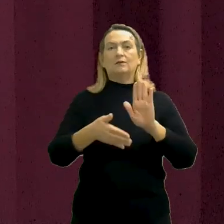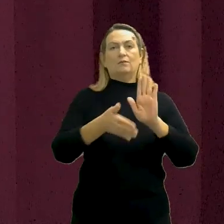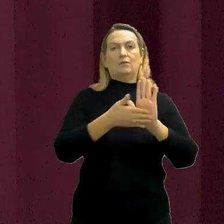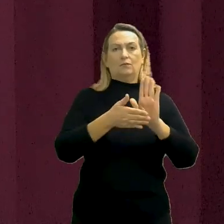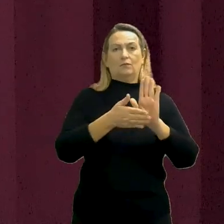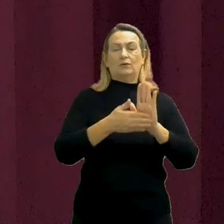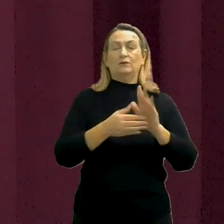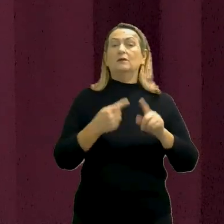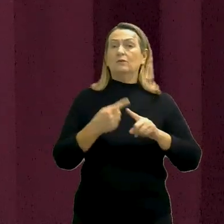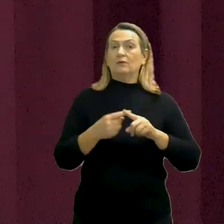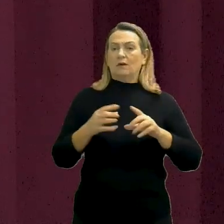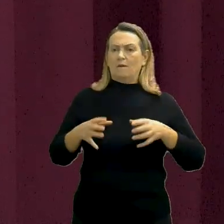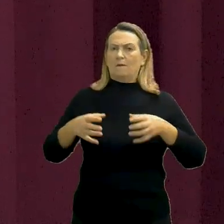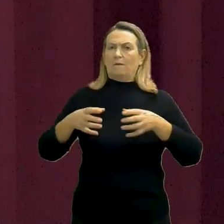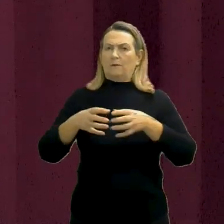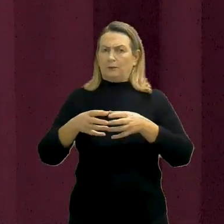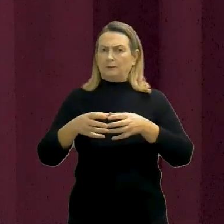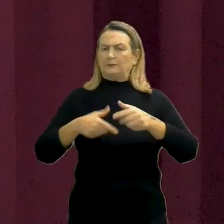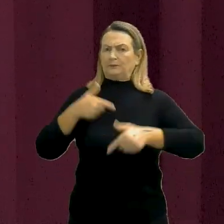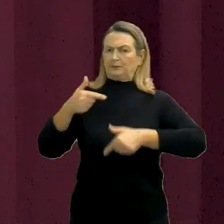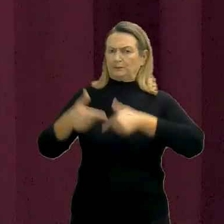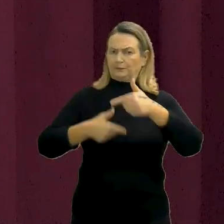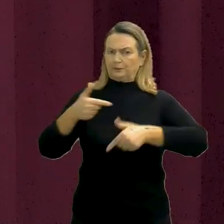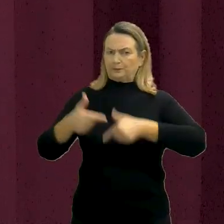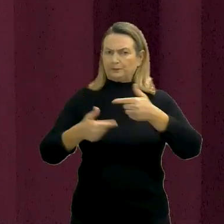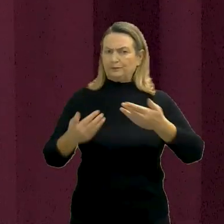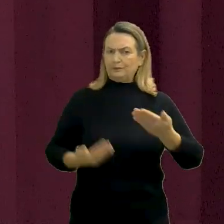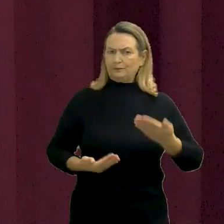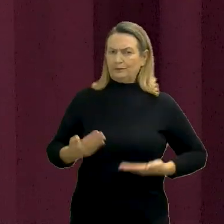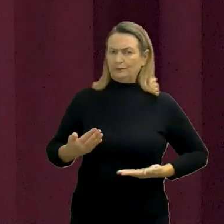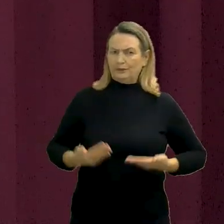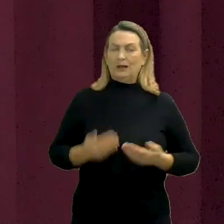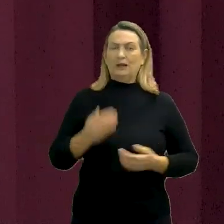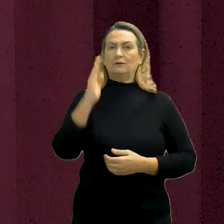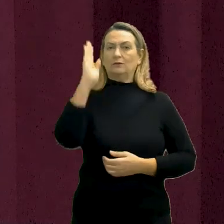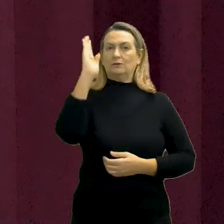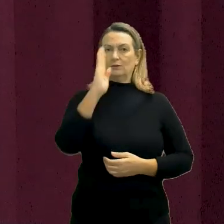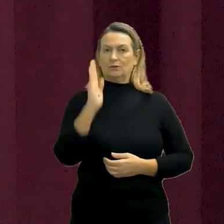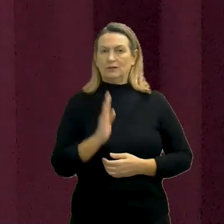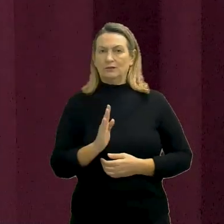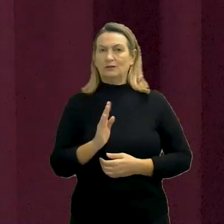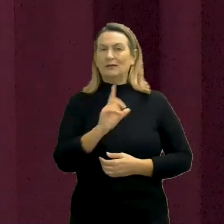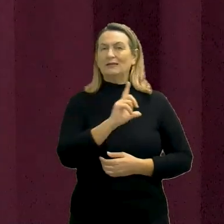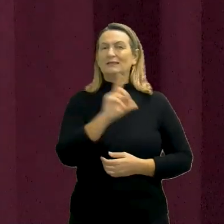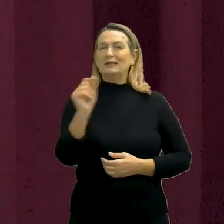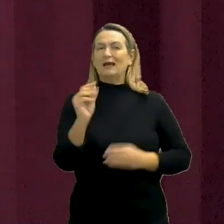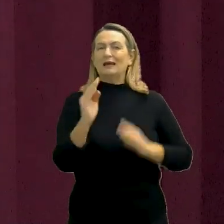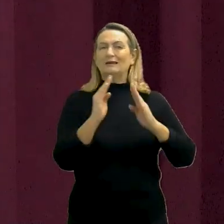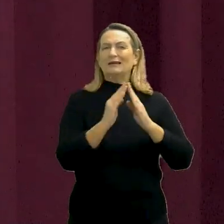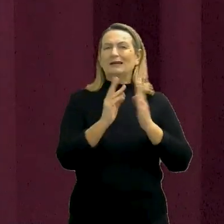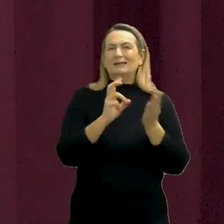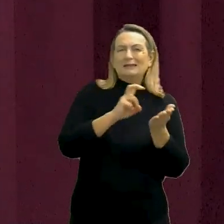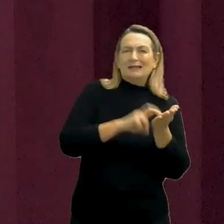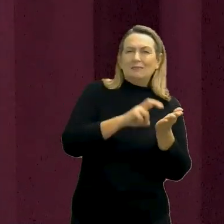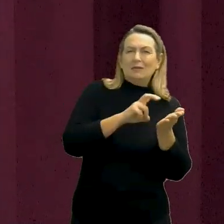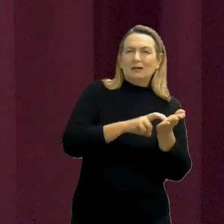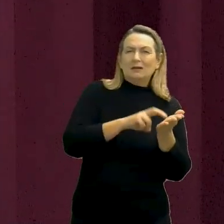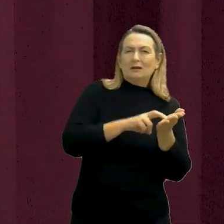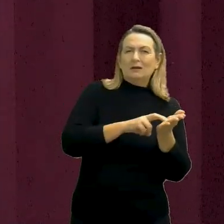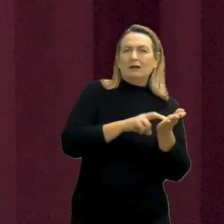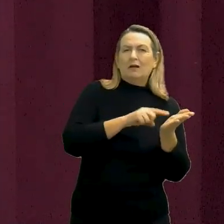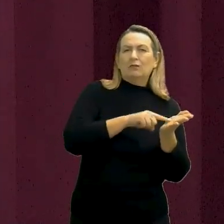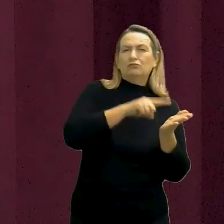Brasil eh as pessoas que que saem de manhã para trabalhar e voltam eh no período da noite